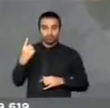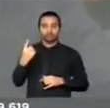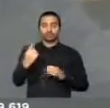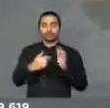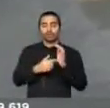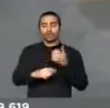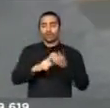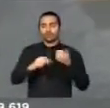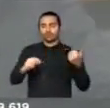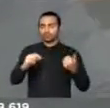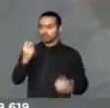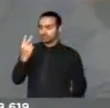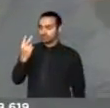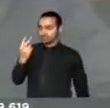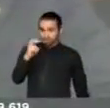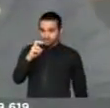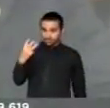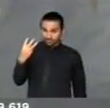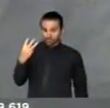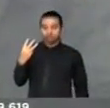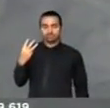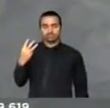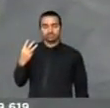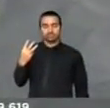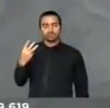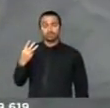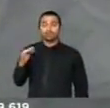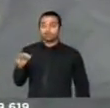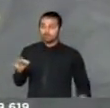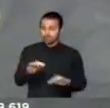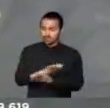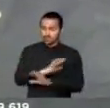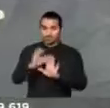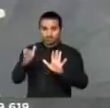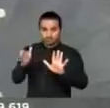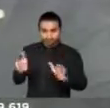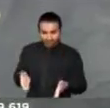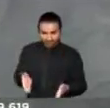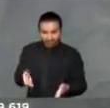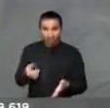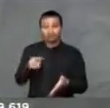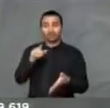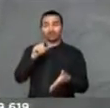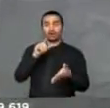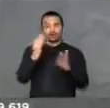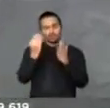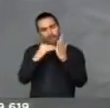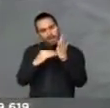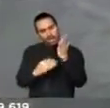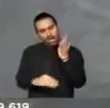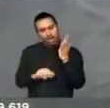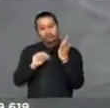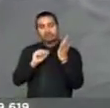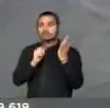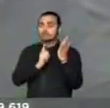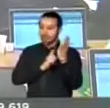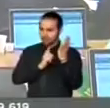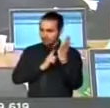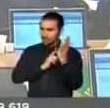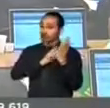artigo 53, já elenca o rol de responsabilidade do presidente da República. E